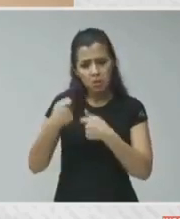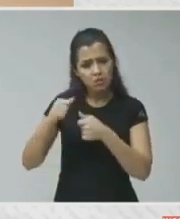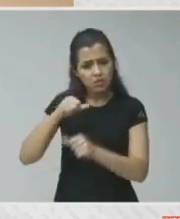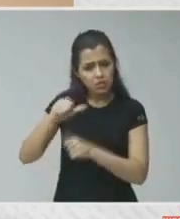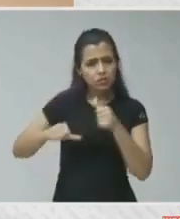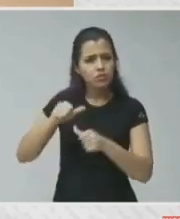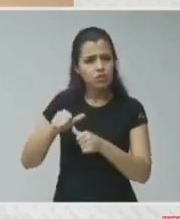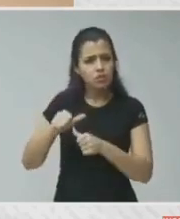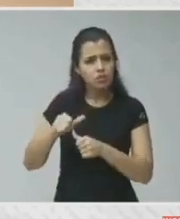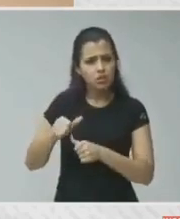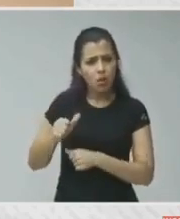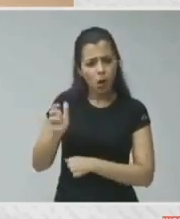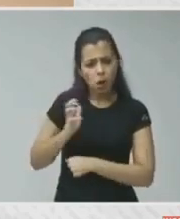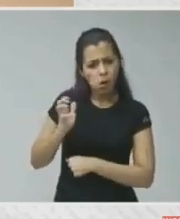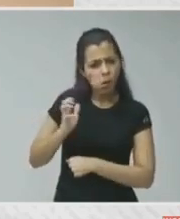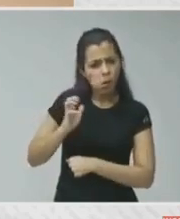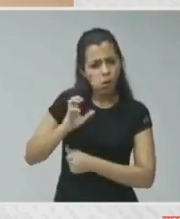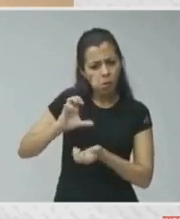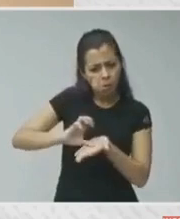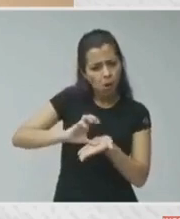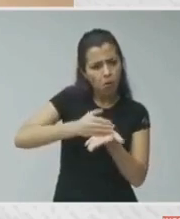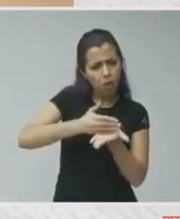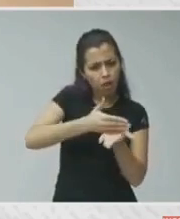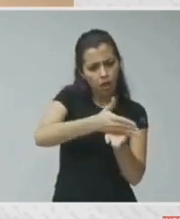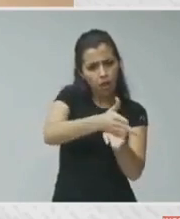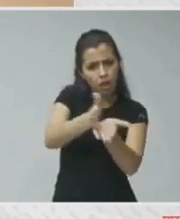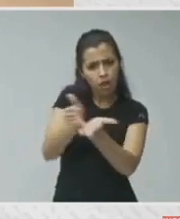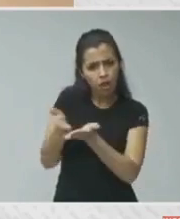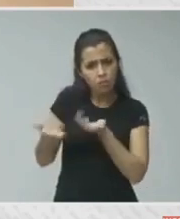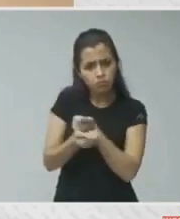grandes fortunas, lucros e dividendos, para garantir os